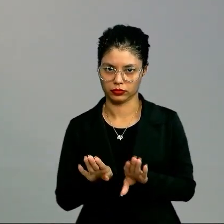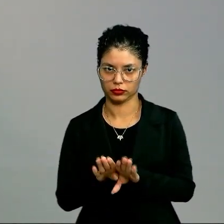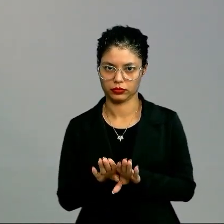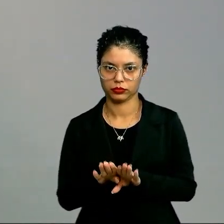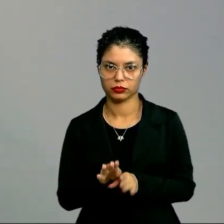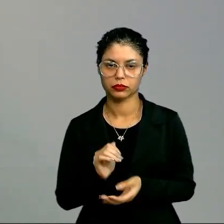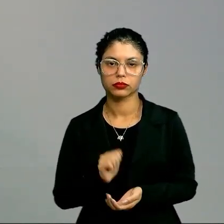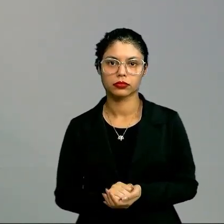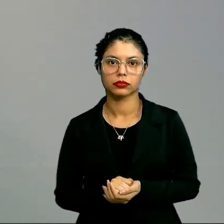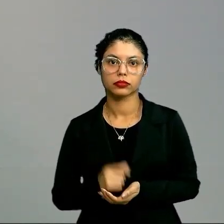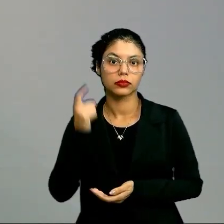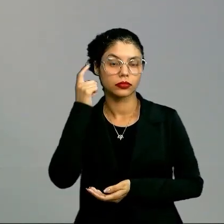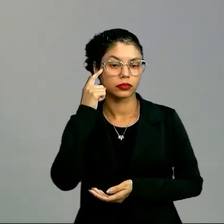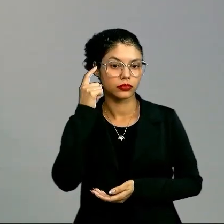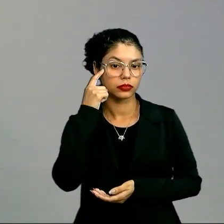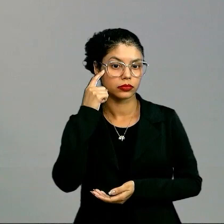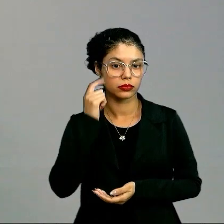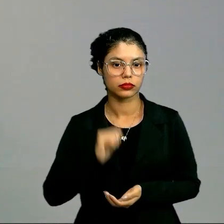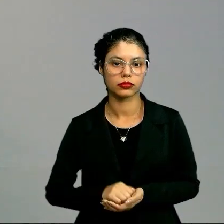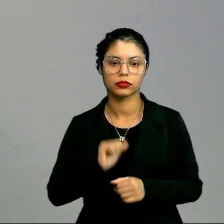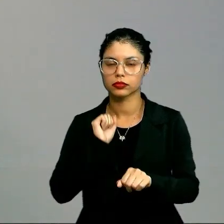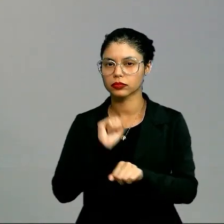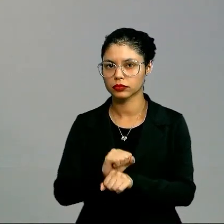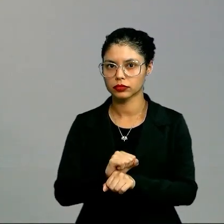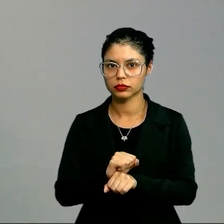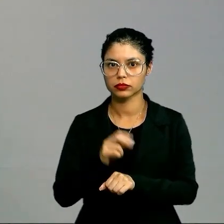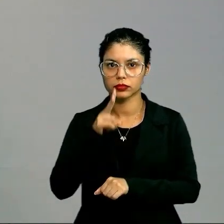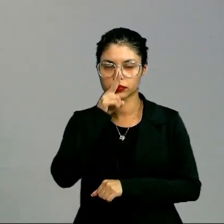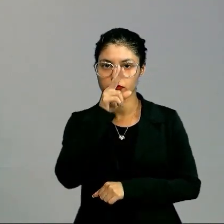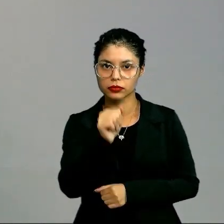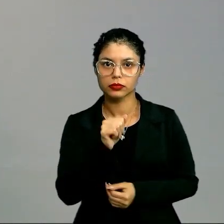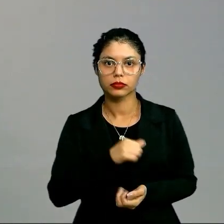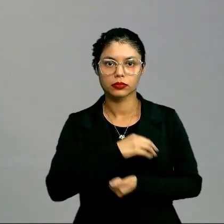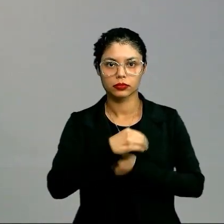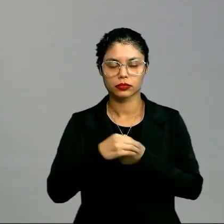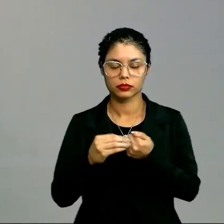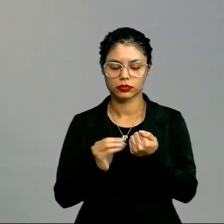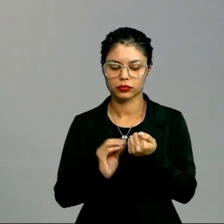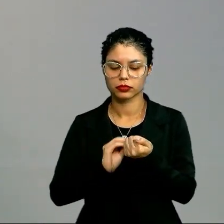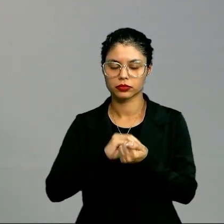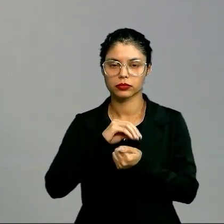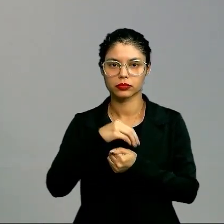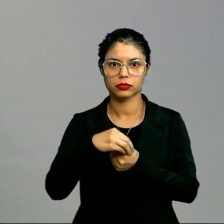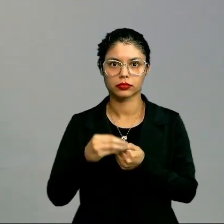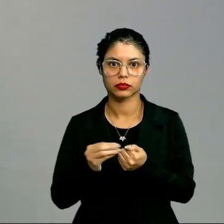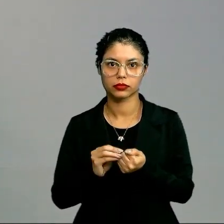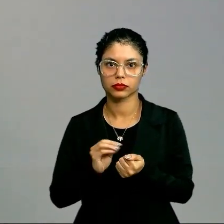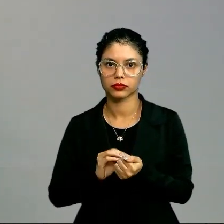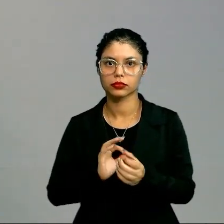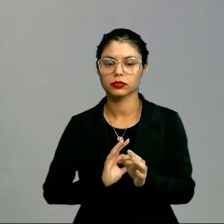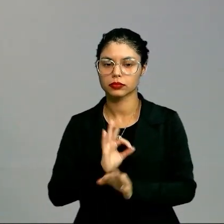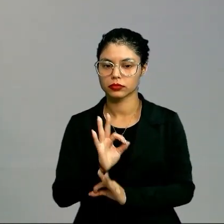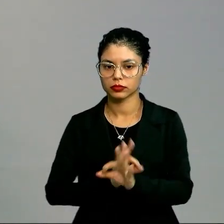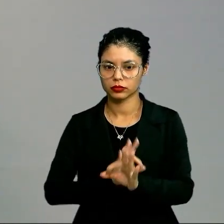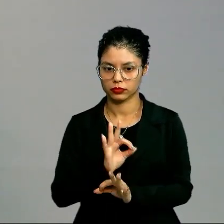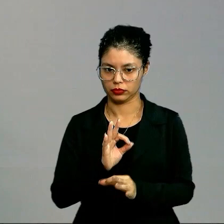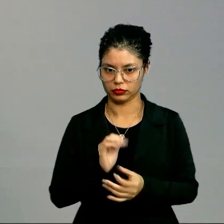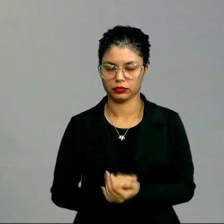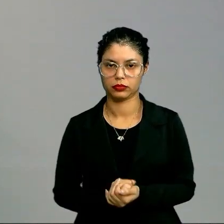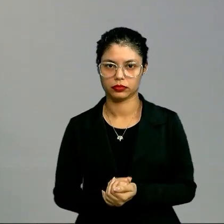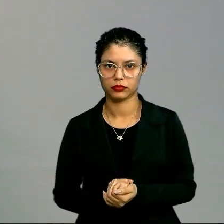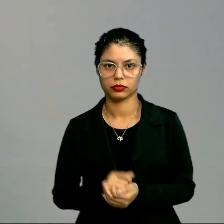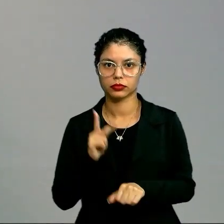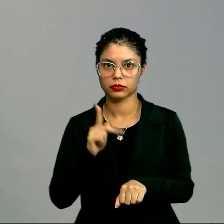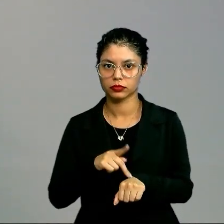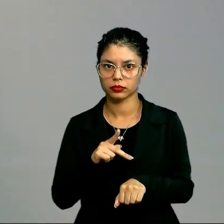você vai imaginar ali a água parada, com suas forças intermoleculares bem organizadas. E ao atirar uma pedra, jogar